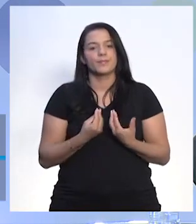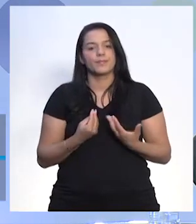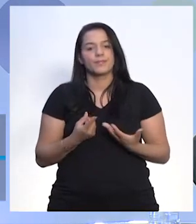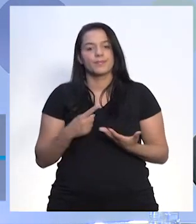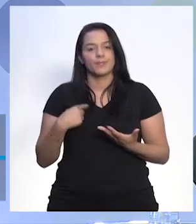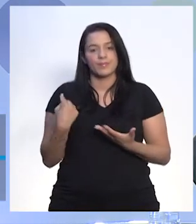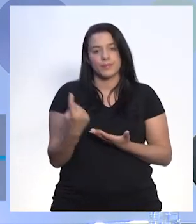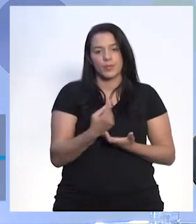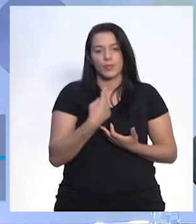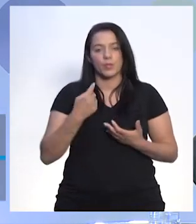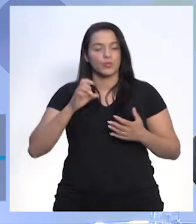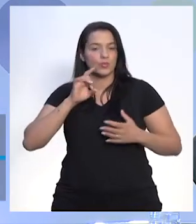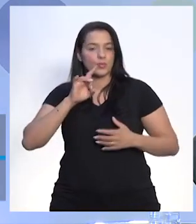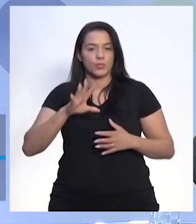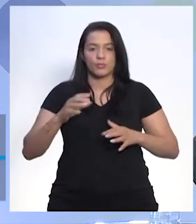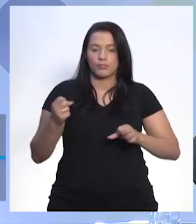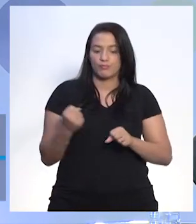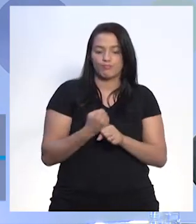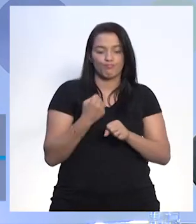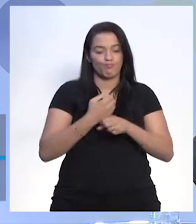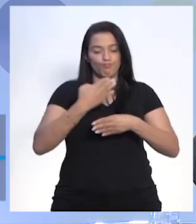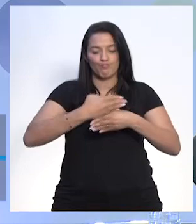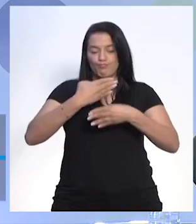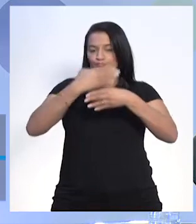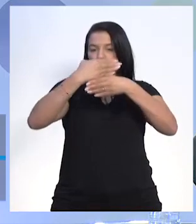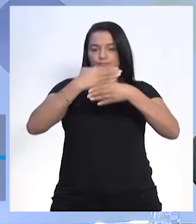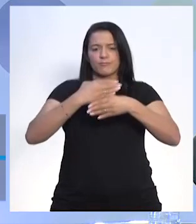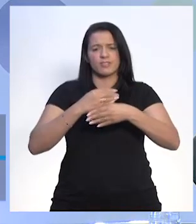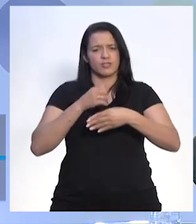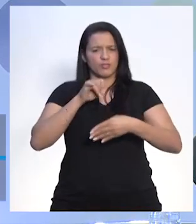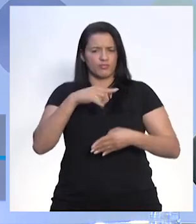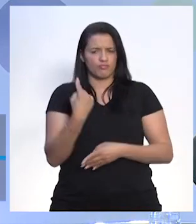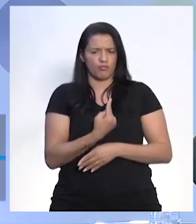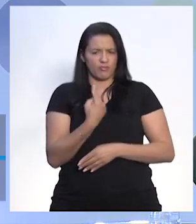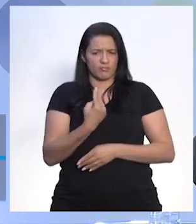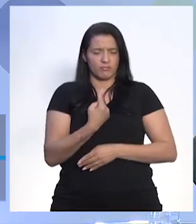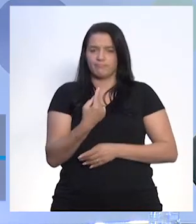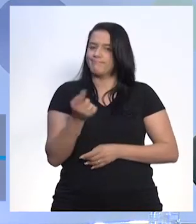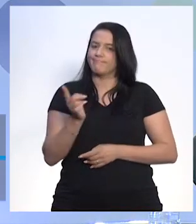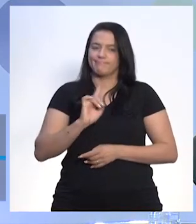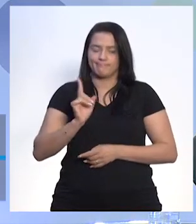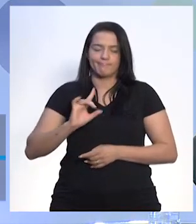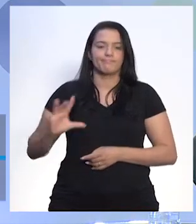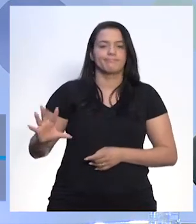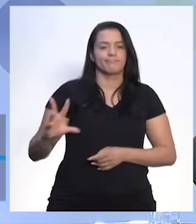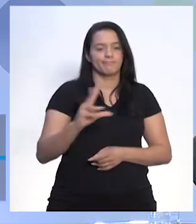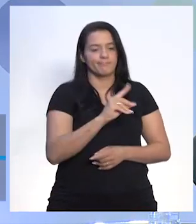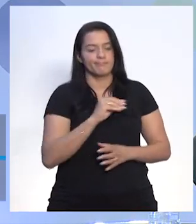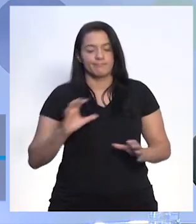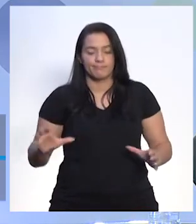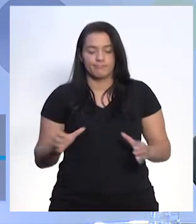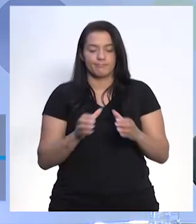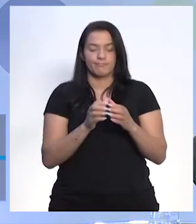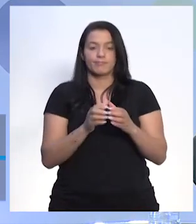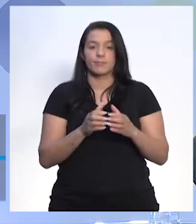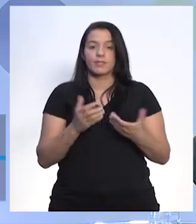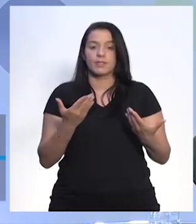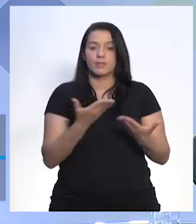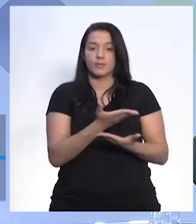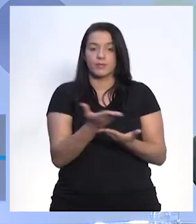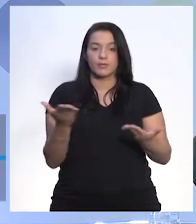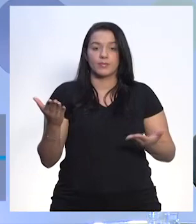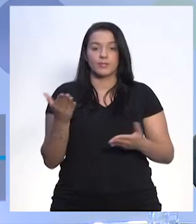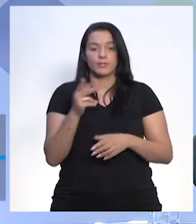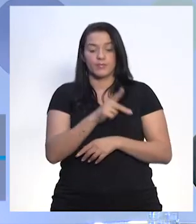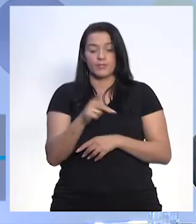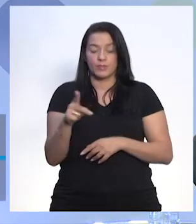podemos construir aqui alguma coisa em conjunto. Sozinho ninguém faz nada. E principalmente com a ajuda dos professores, eu agradeço demais.